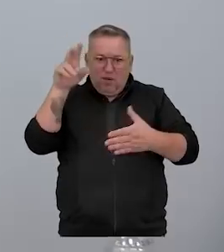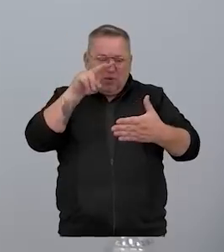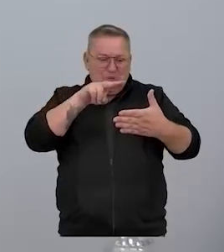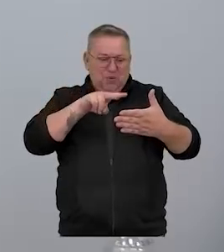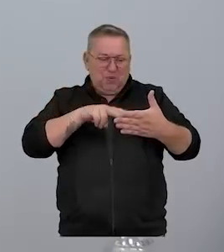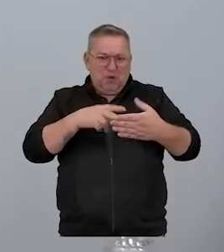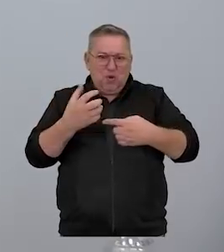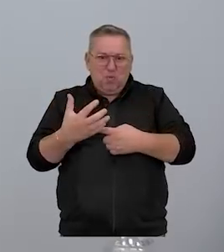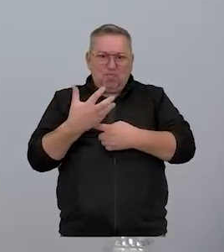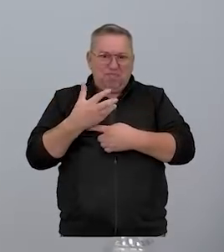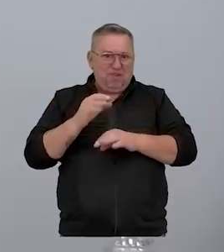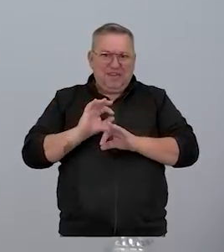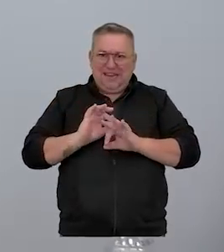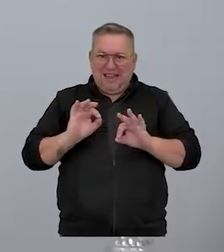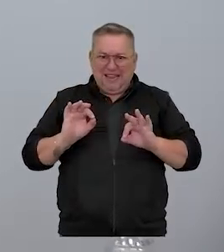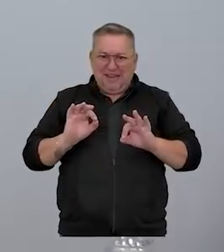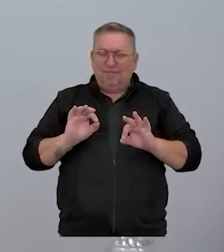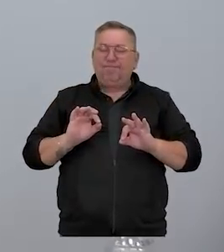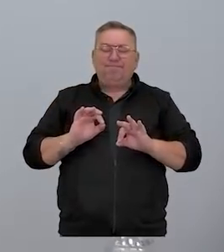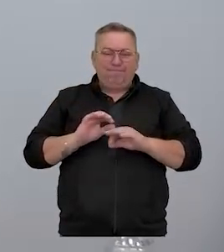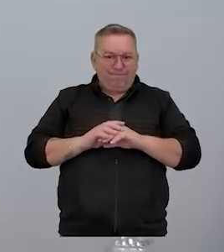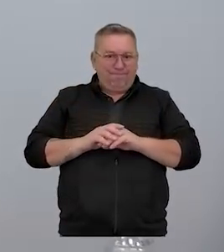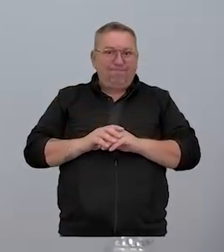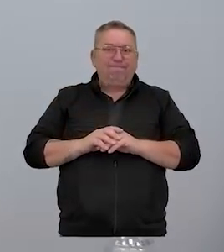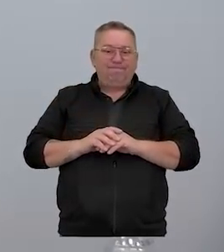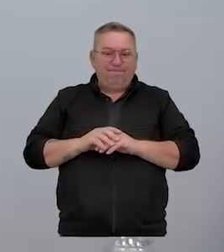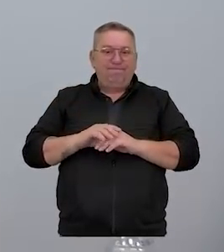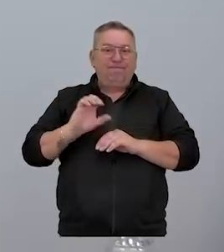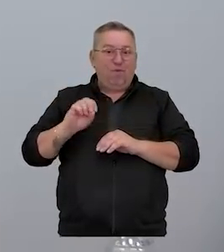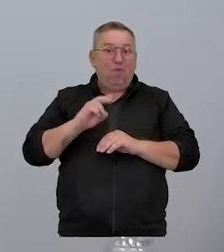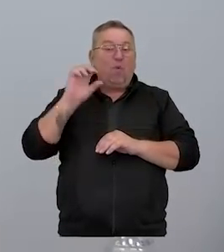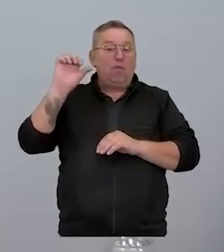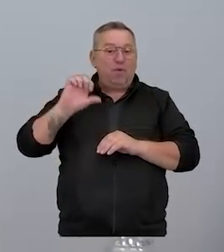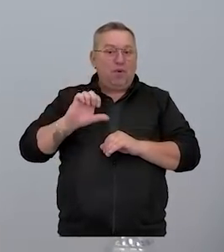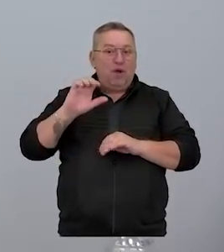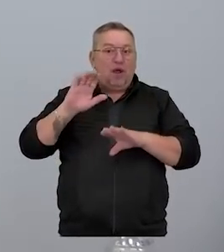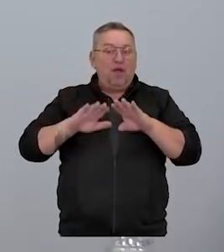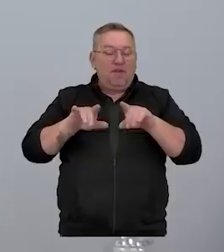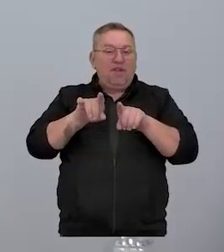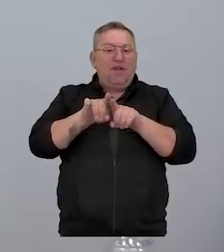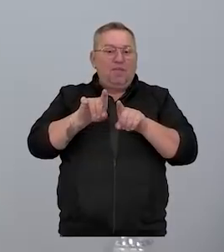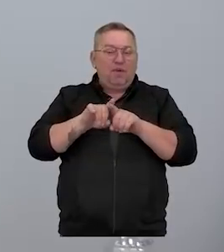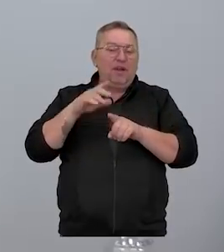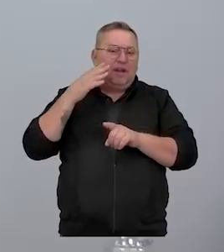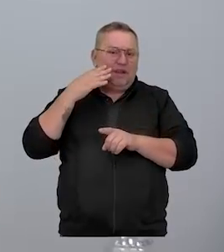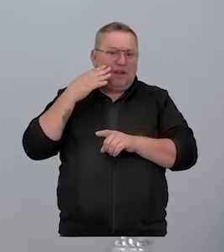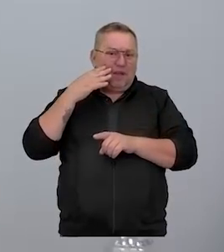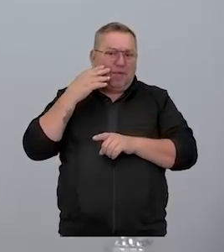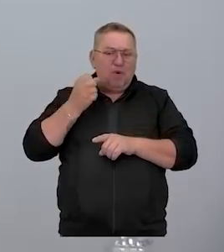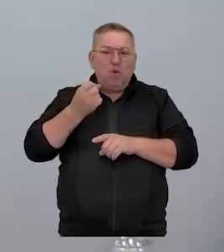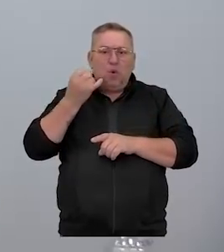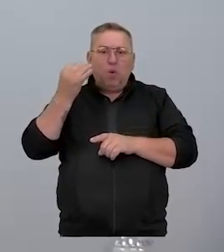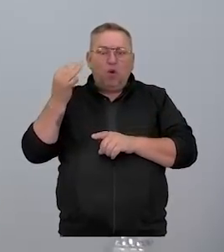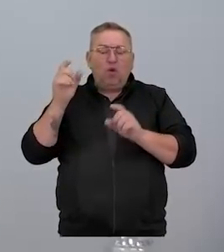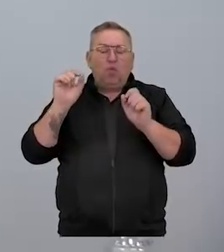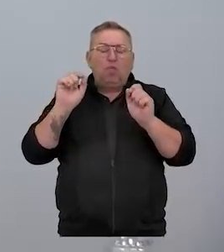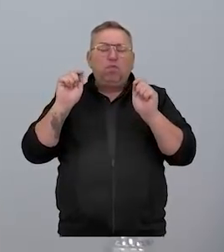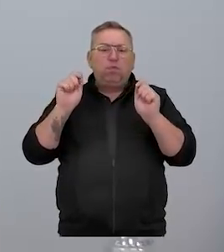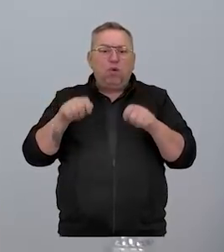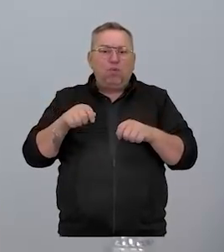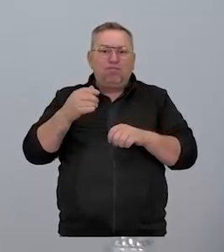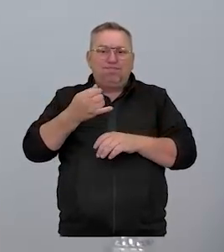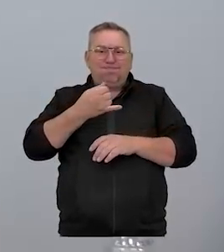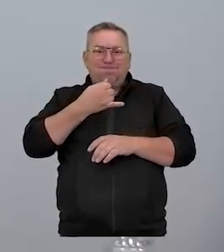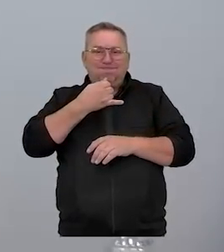será afetado tanto quanto elas imaginam, ou pior, né? Às vezes elas sabem sim o quanto isso pode atingir ao